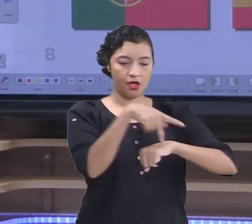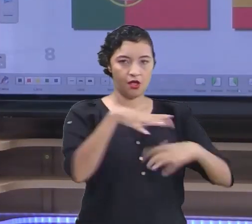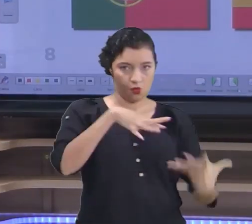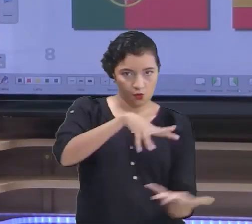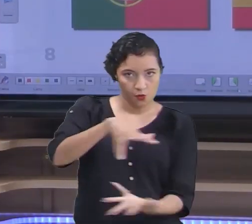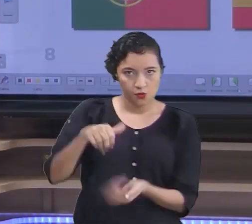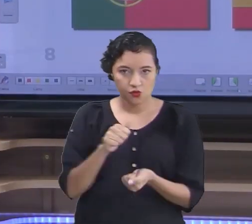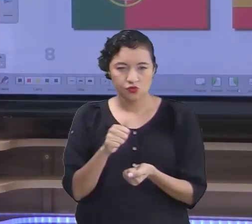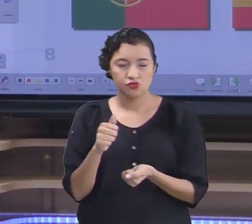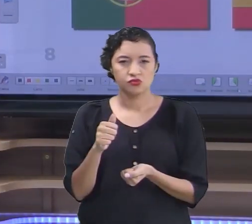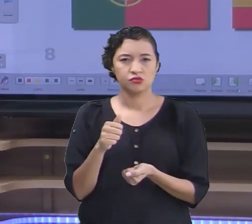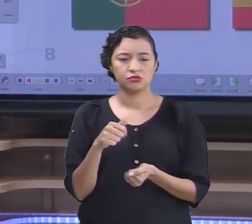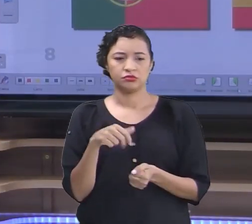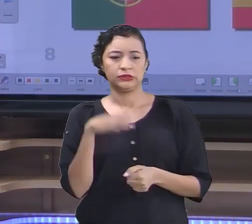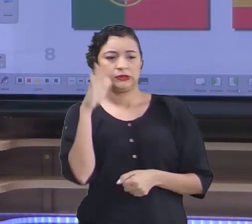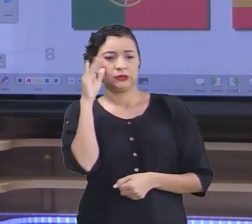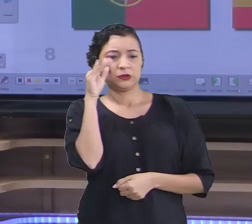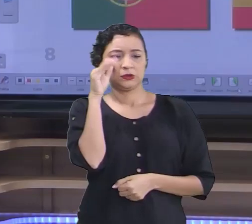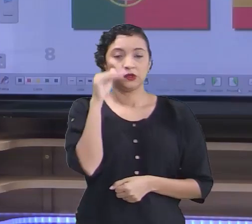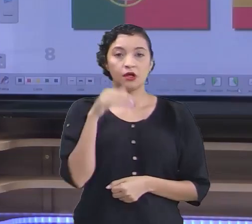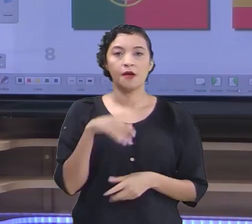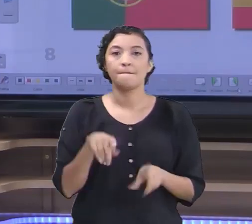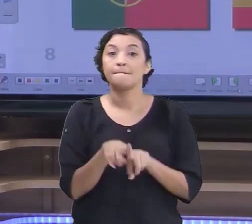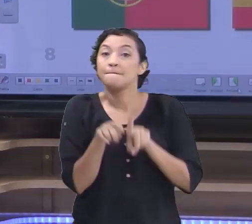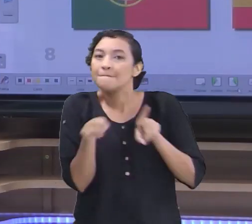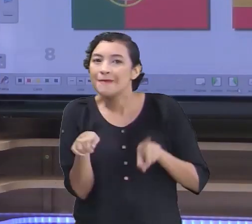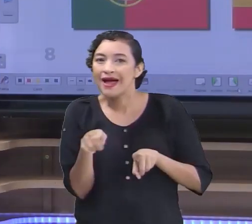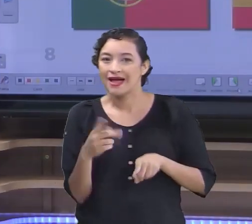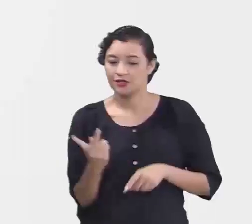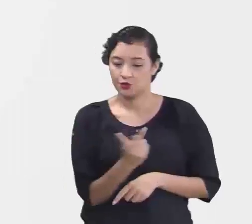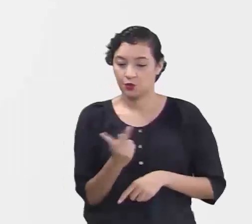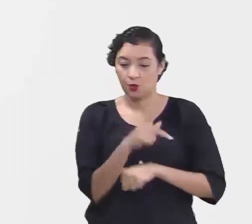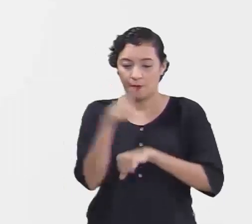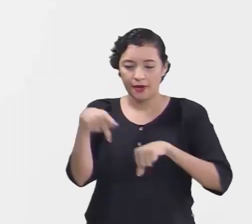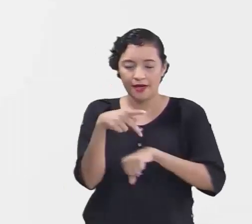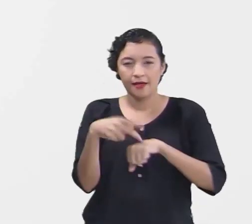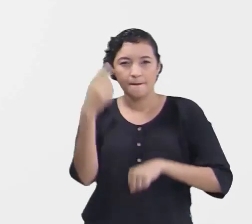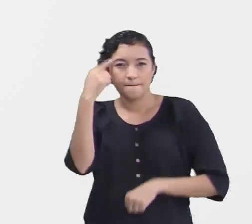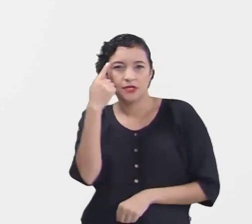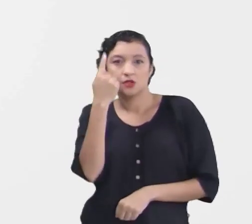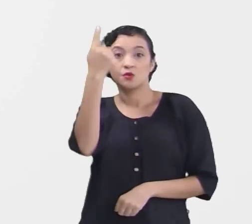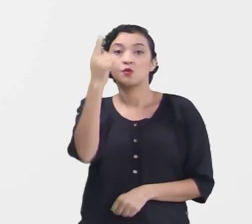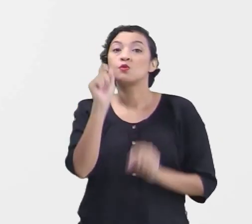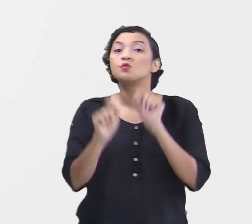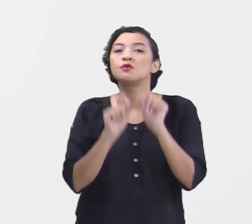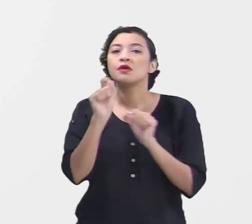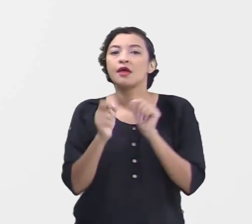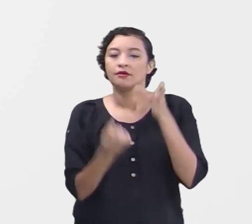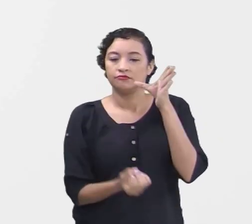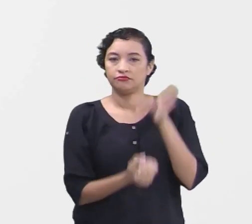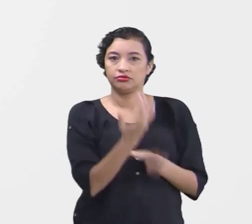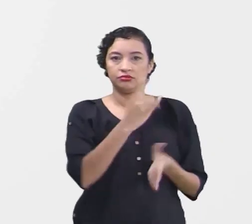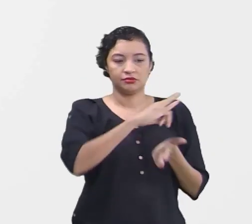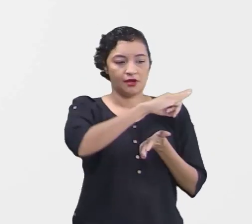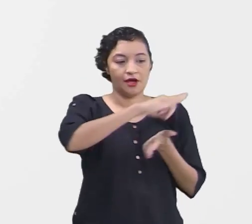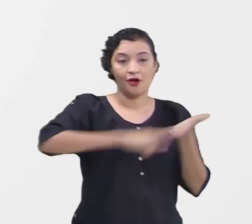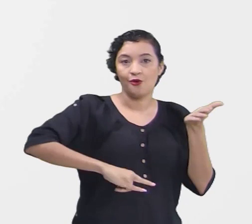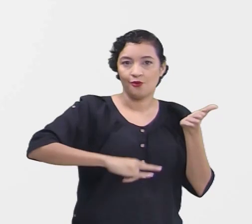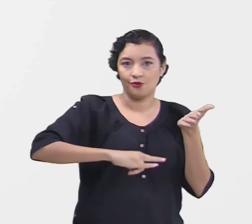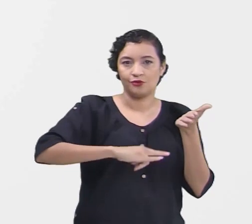um acordo. Qual vai ser o nome desse acordo? Vamos ver agora. Vamos ler aqui. O acordo